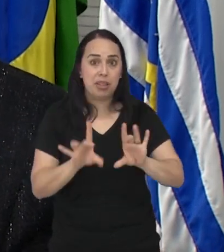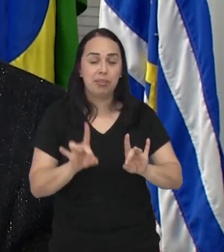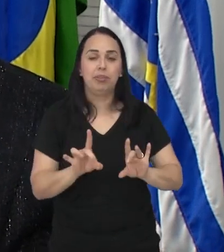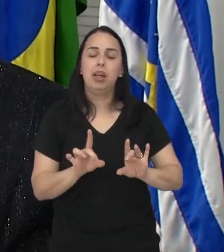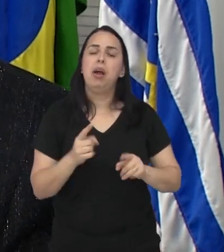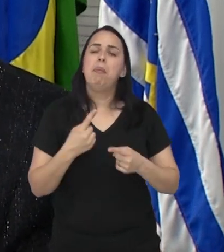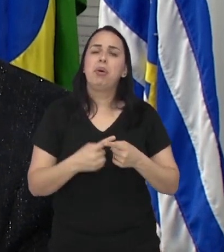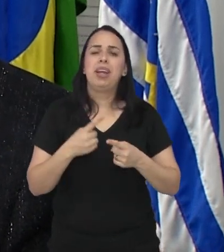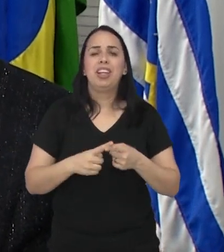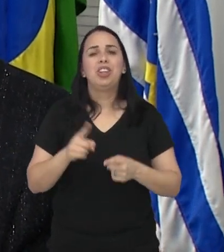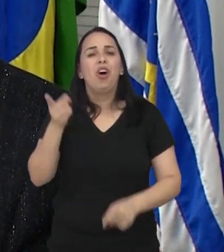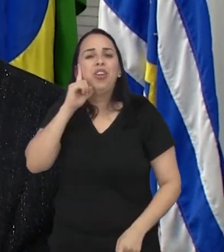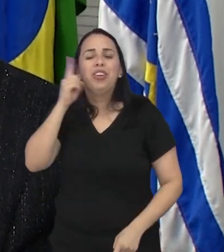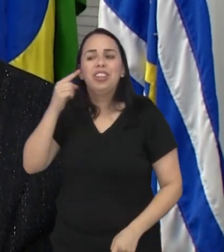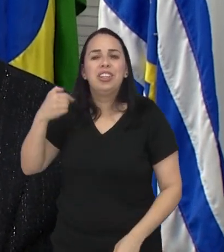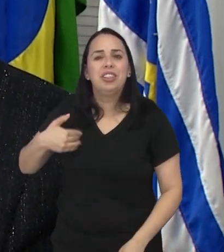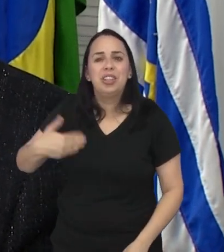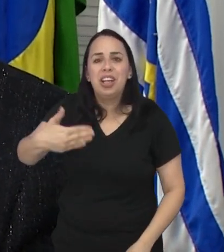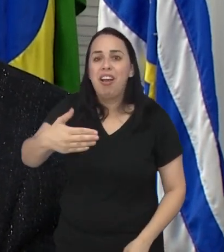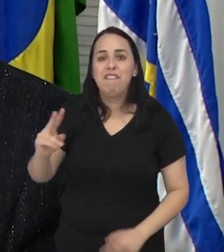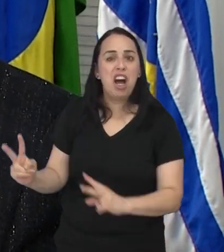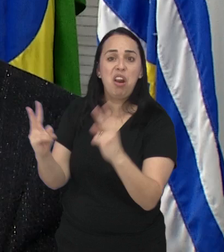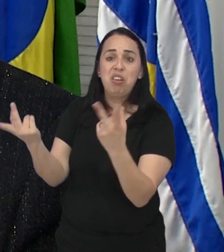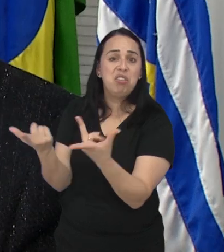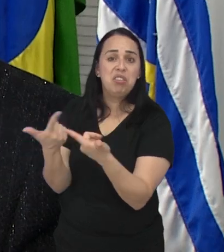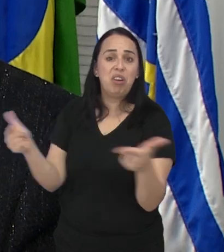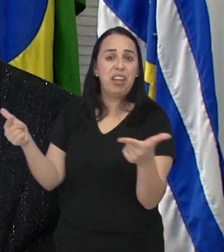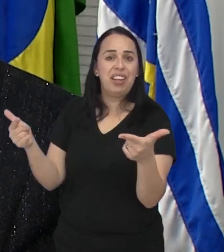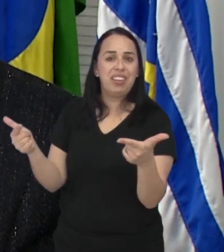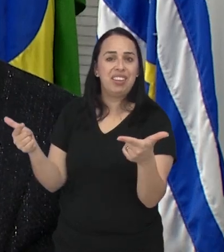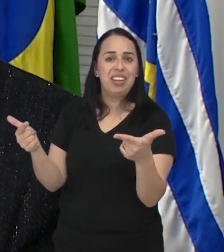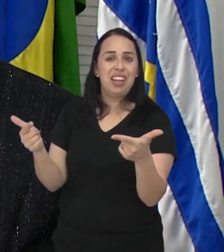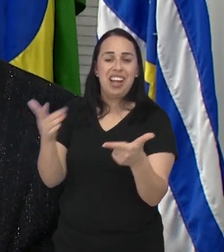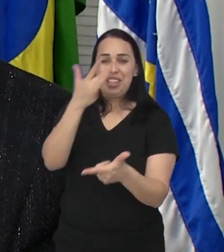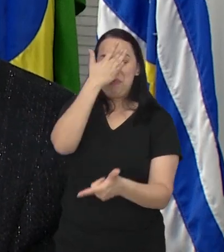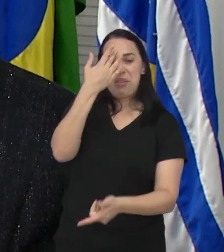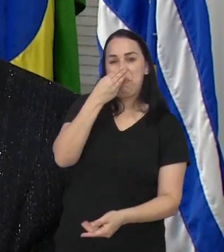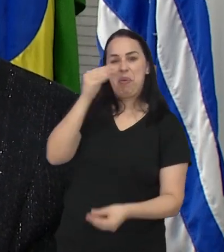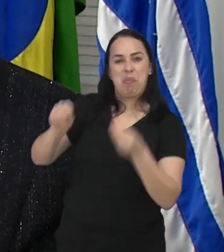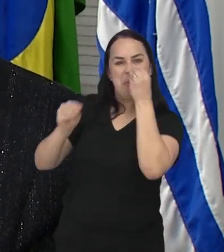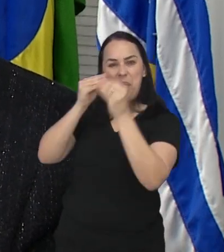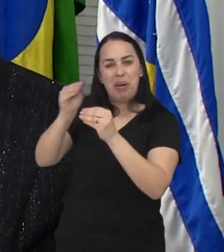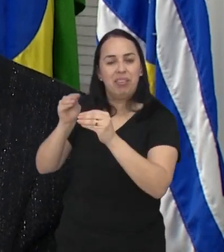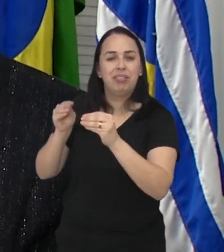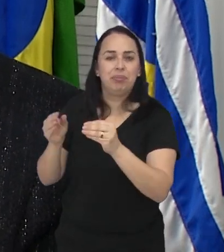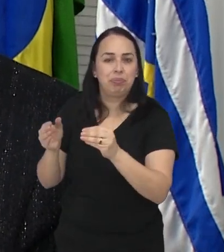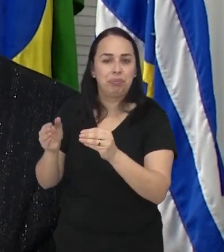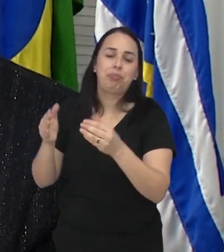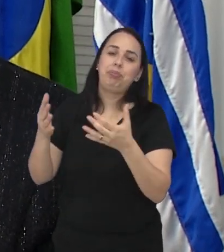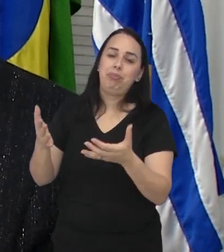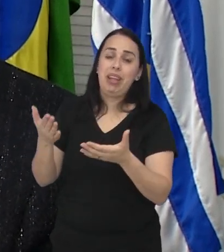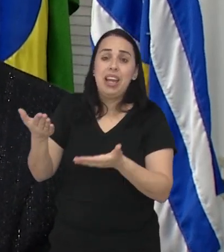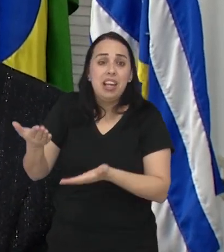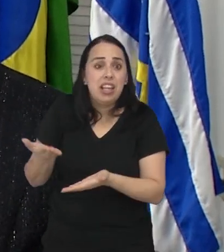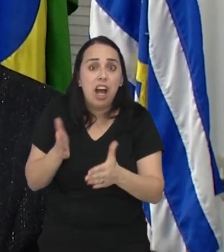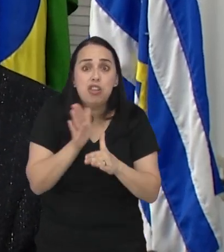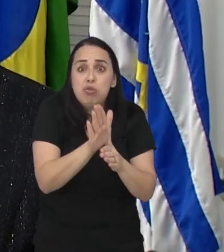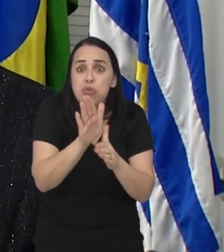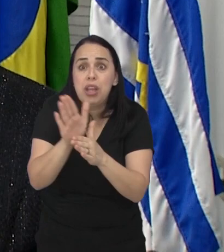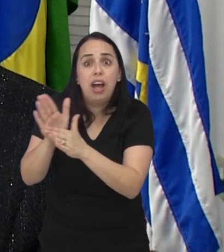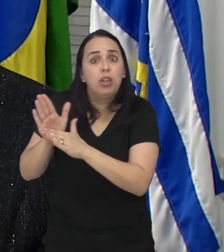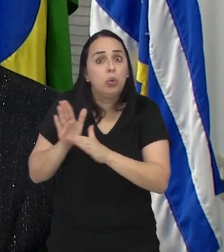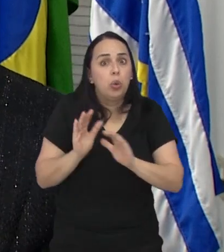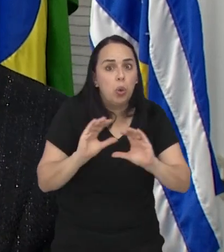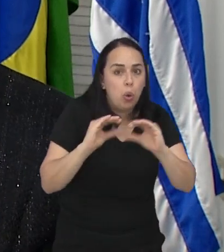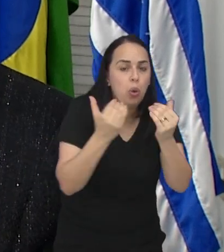Síndico, né? Porque realmente, no dia a dia, o síndico ele não é valorizado, ele não é visto como uma pessoa